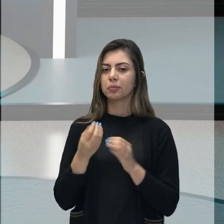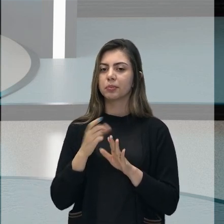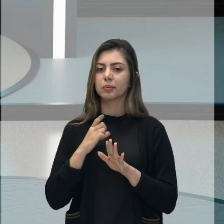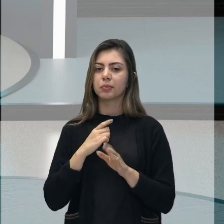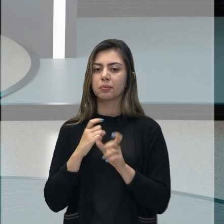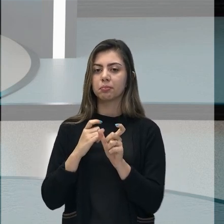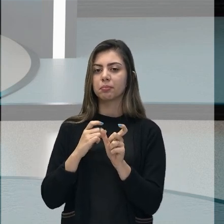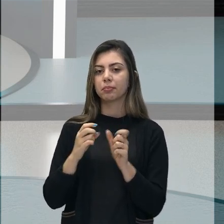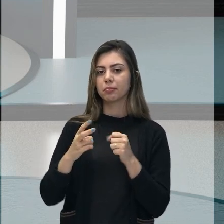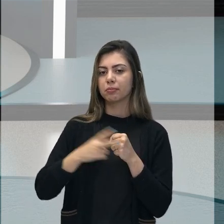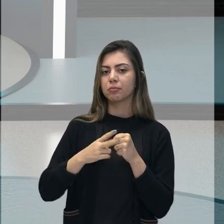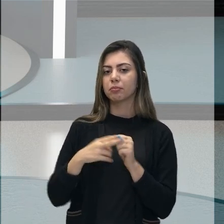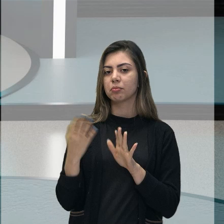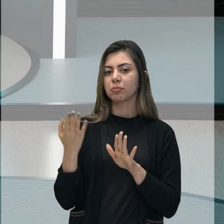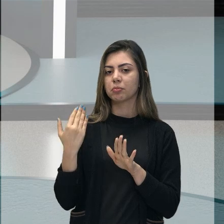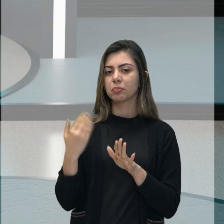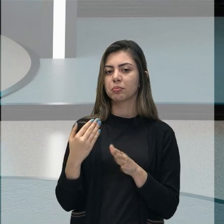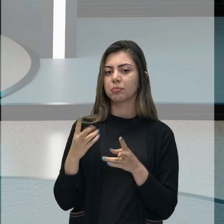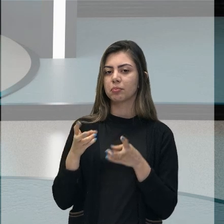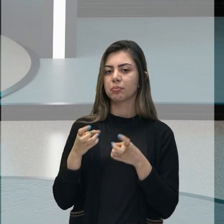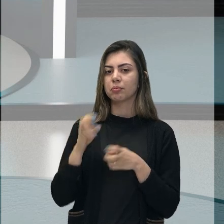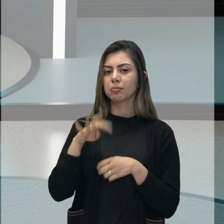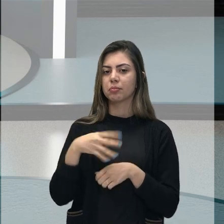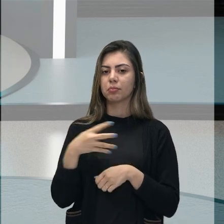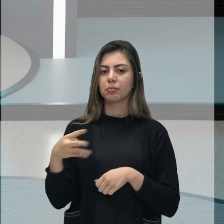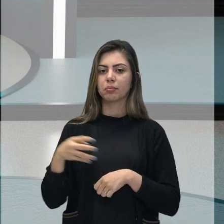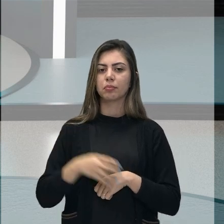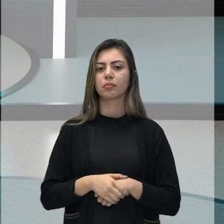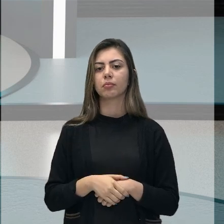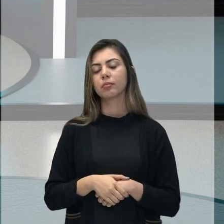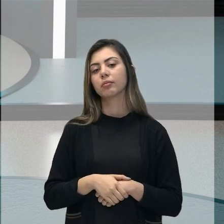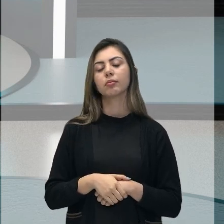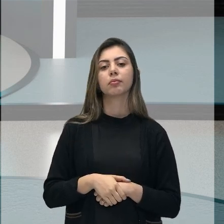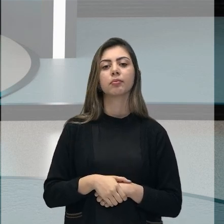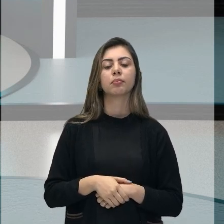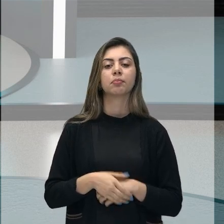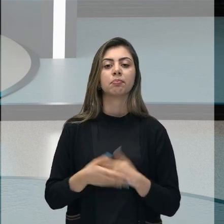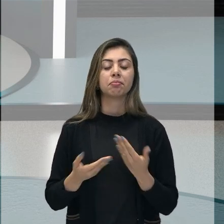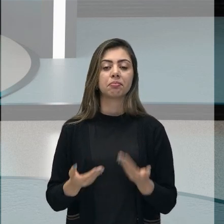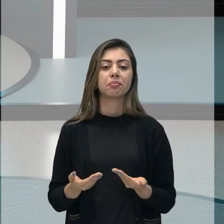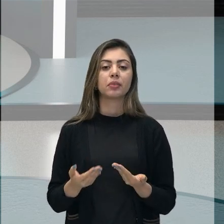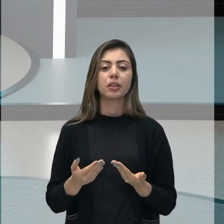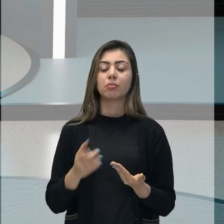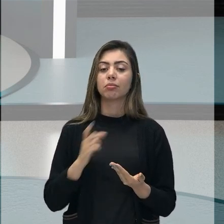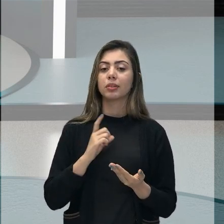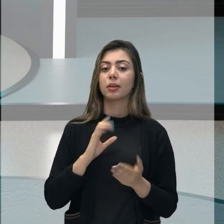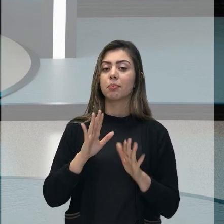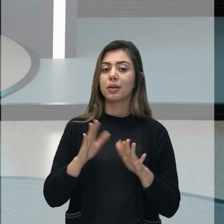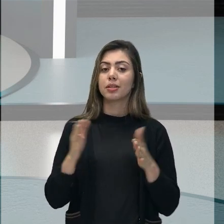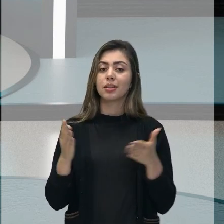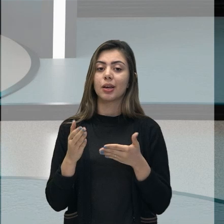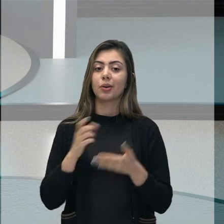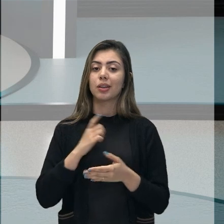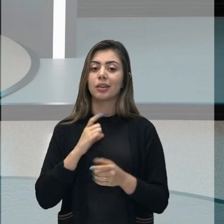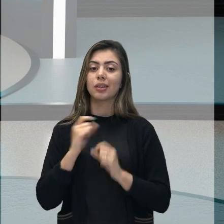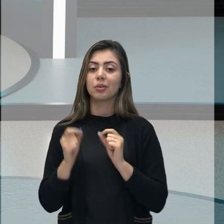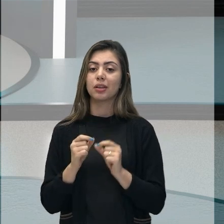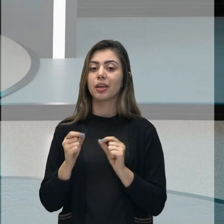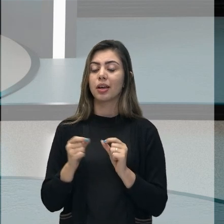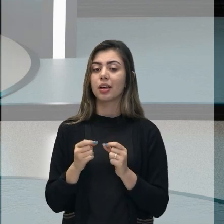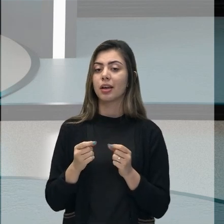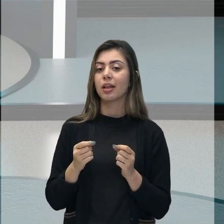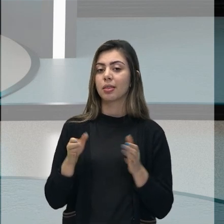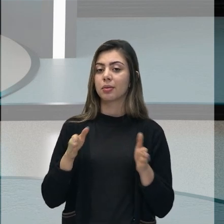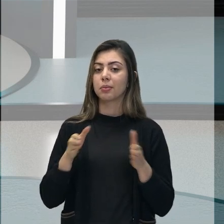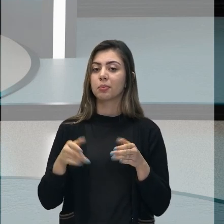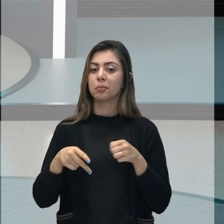Eu tuve. TUVE, de outubro, totalmente irregular. Mas quando chega no pretérito imperfeito, ele se comporta como um